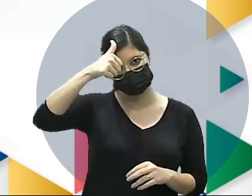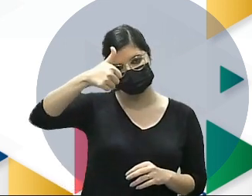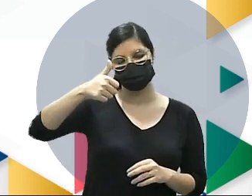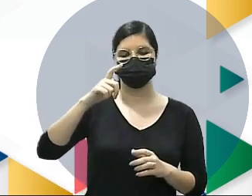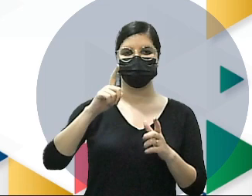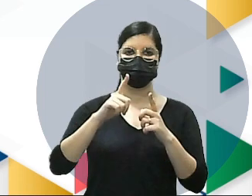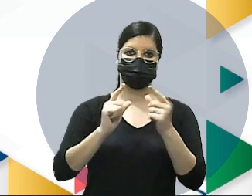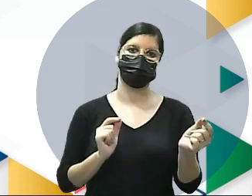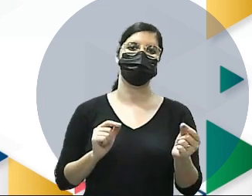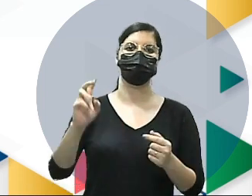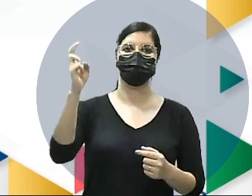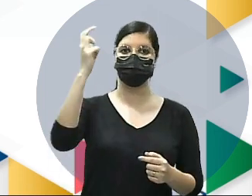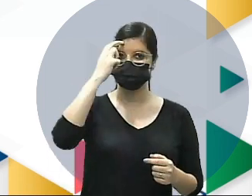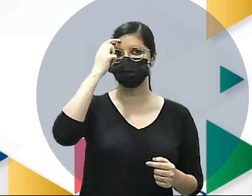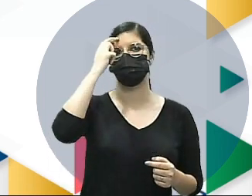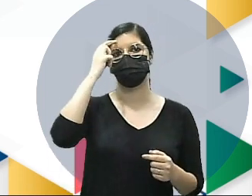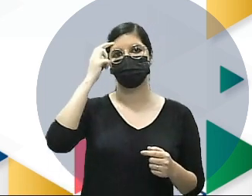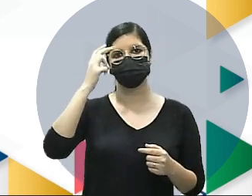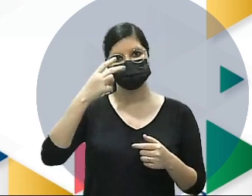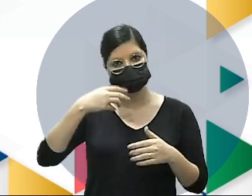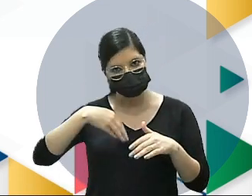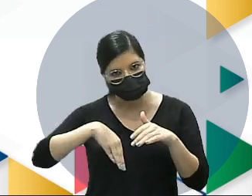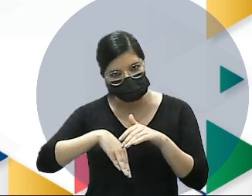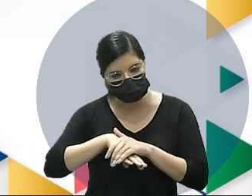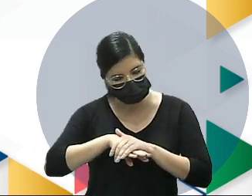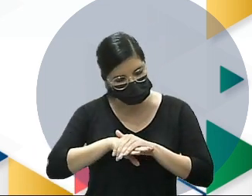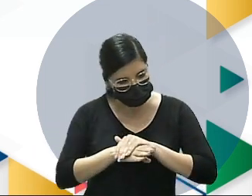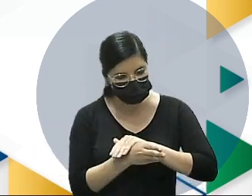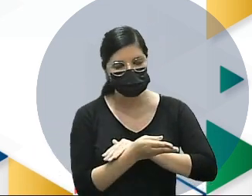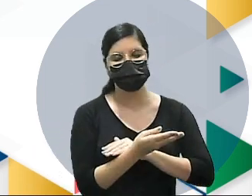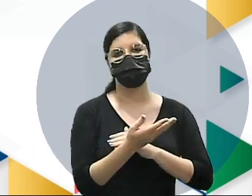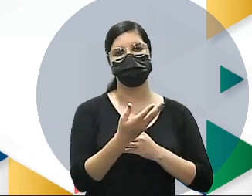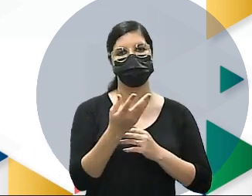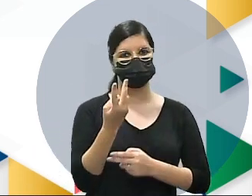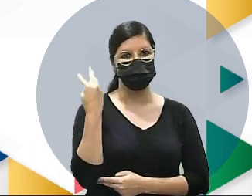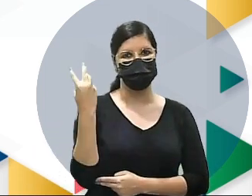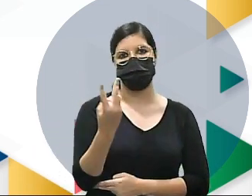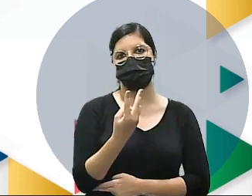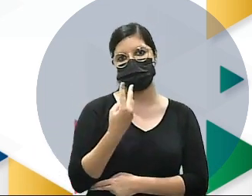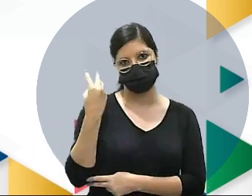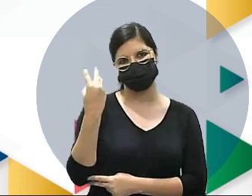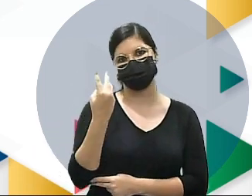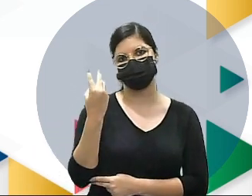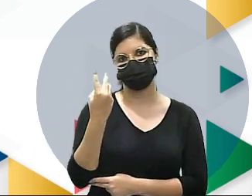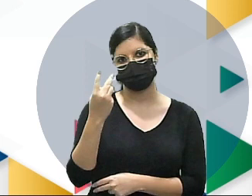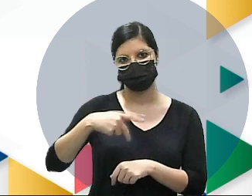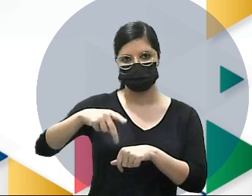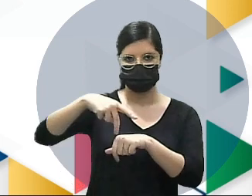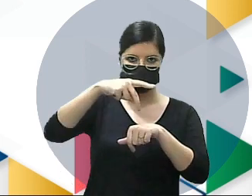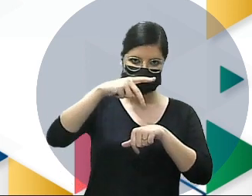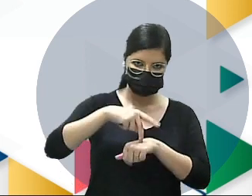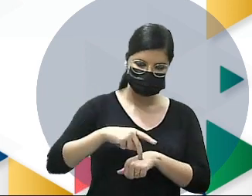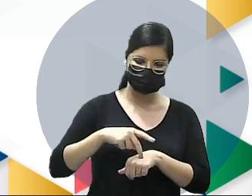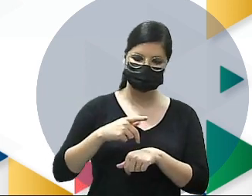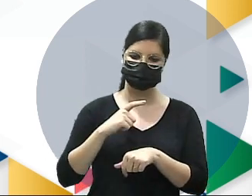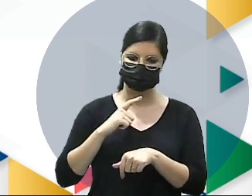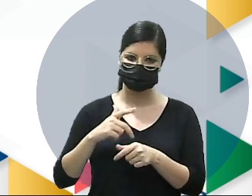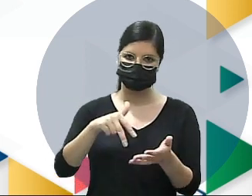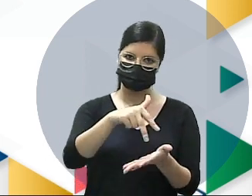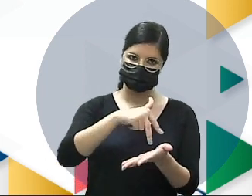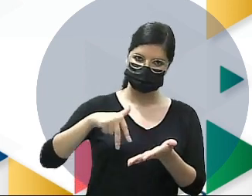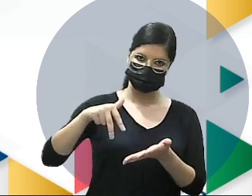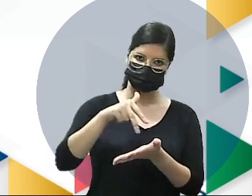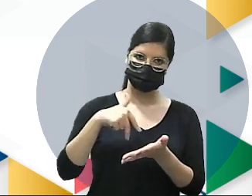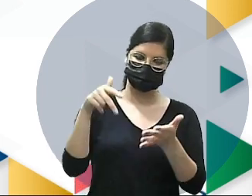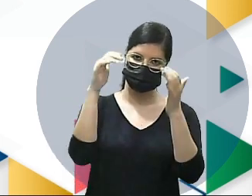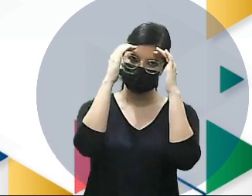enraizada nos valorizam muito a história dele valoriza muito a cultura dele então você vê que nesses países a dança ela ainda tem esse